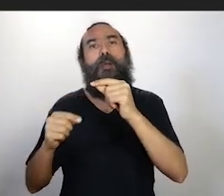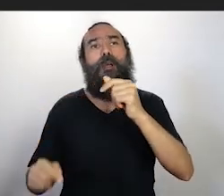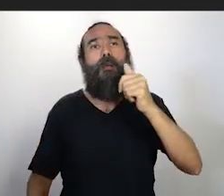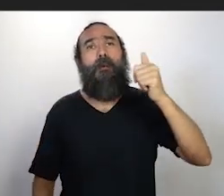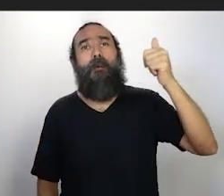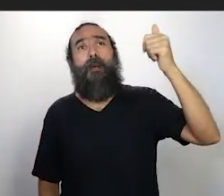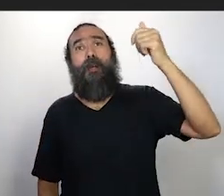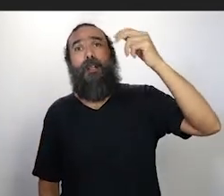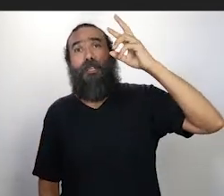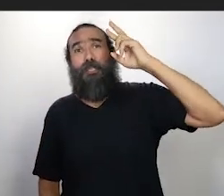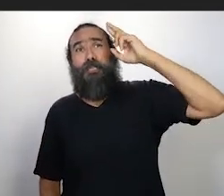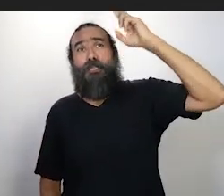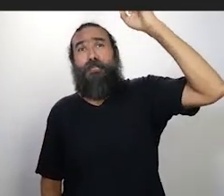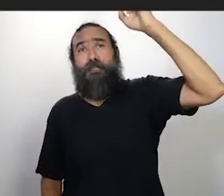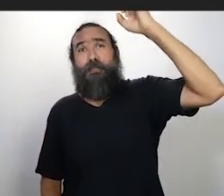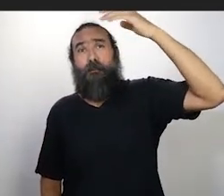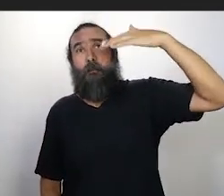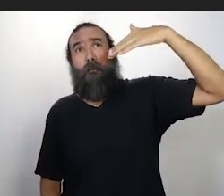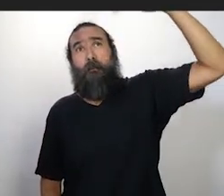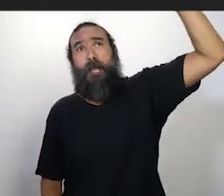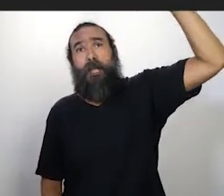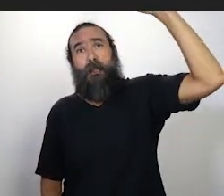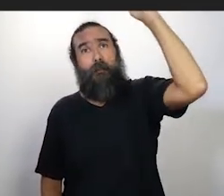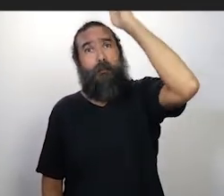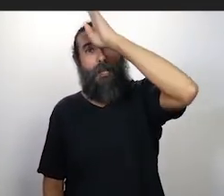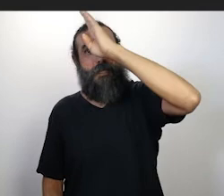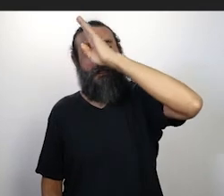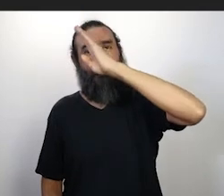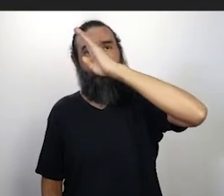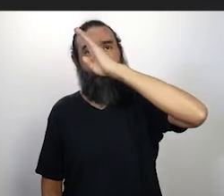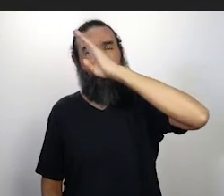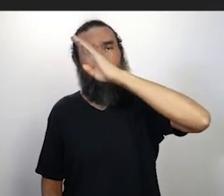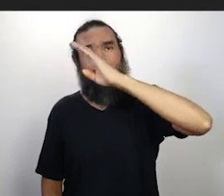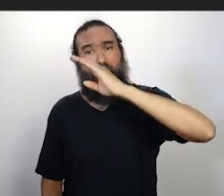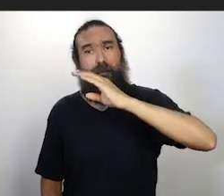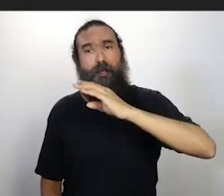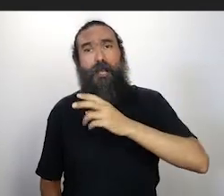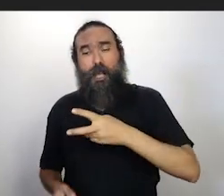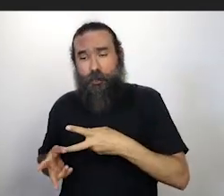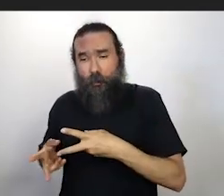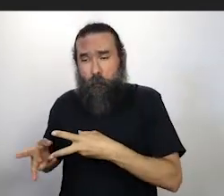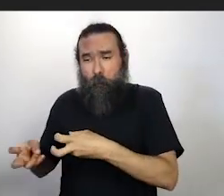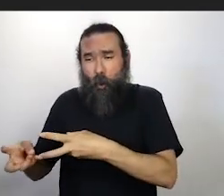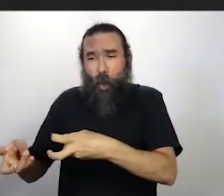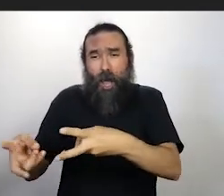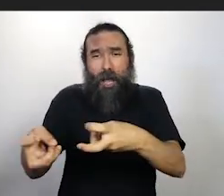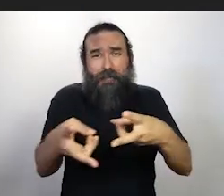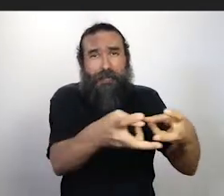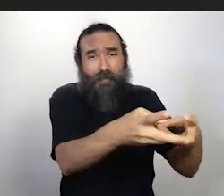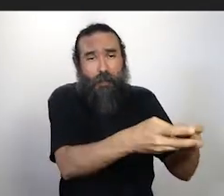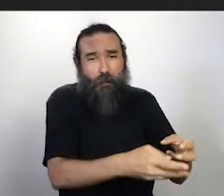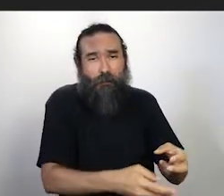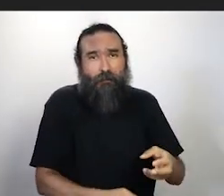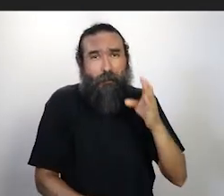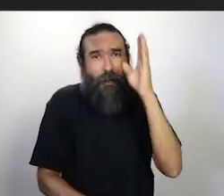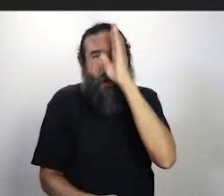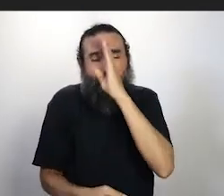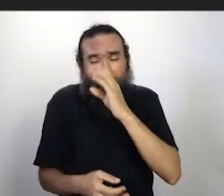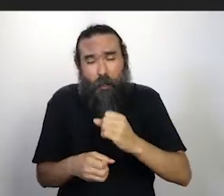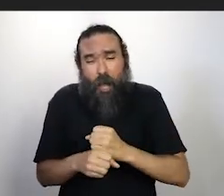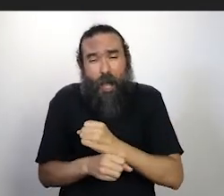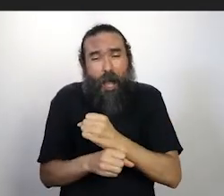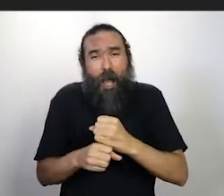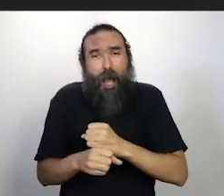uma elite, que é herdeira de tudo que foi produzido nesses anos todos de exploração, é herdeira